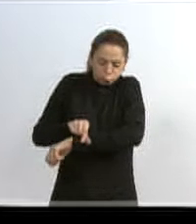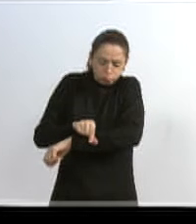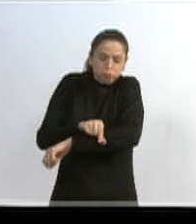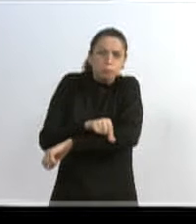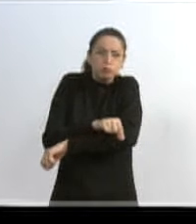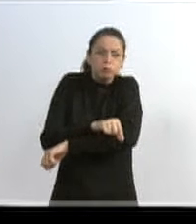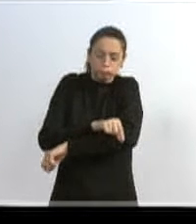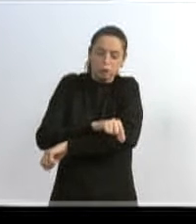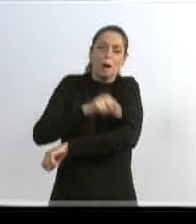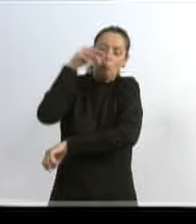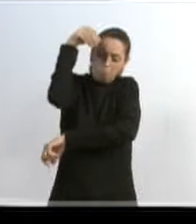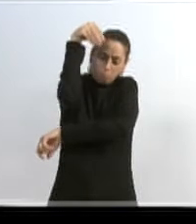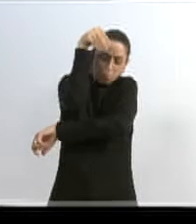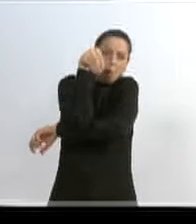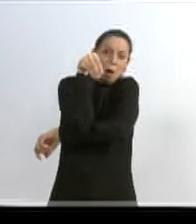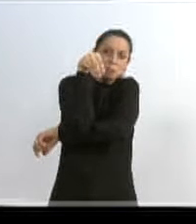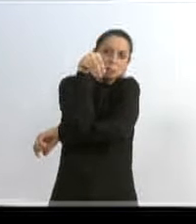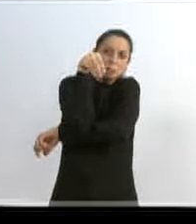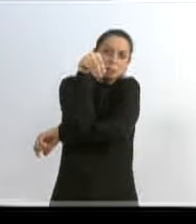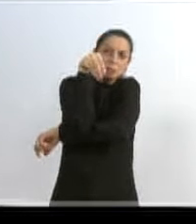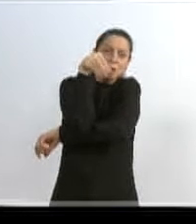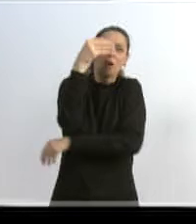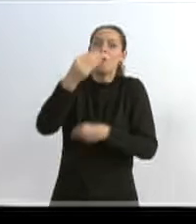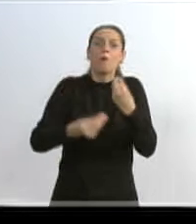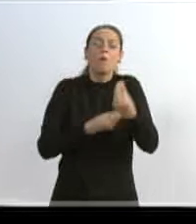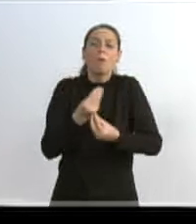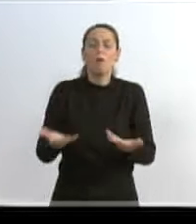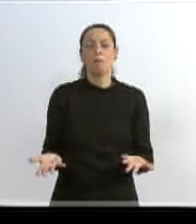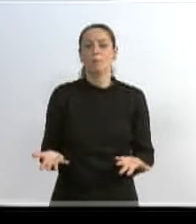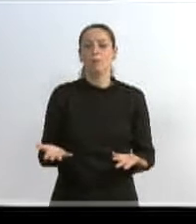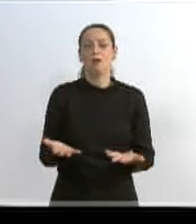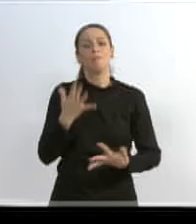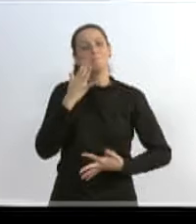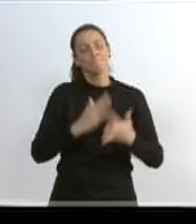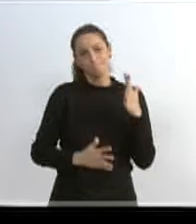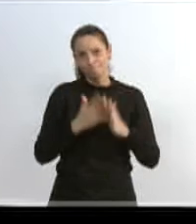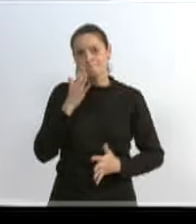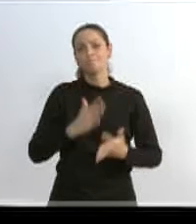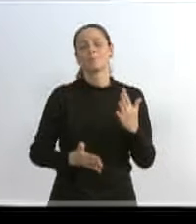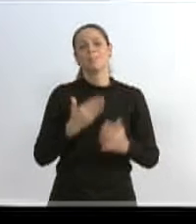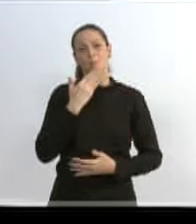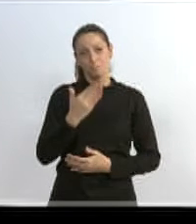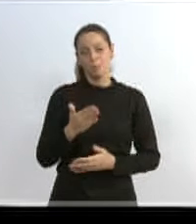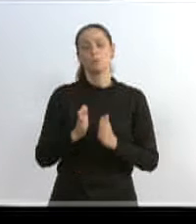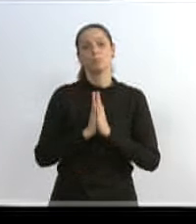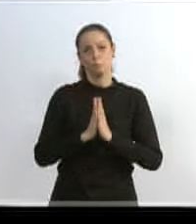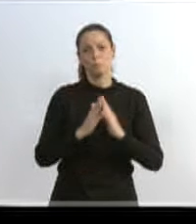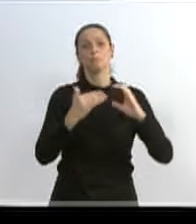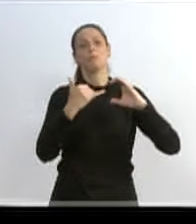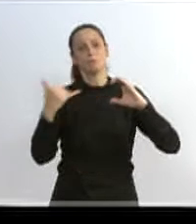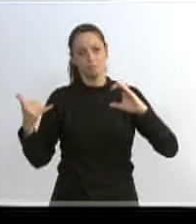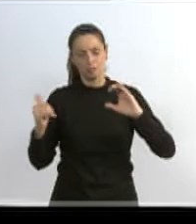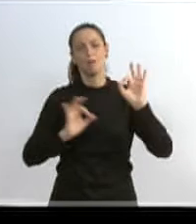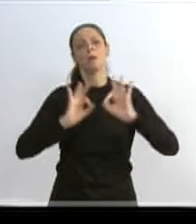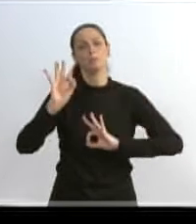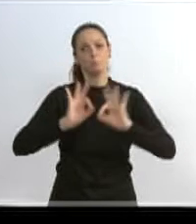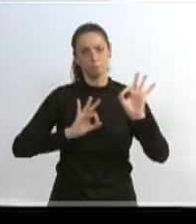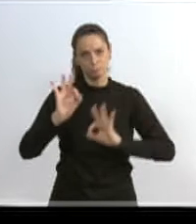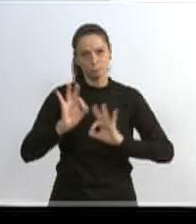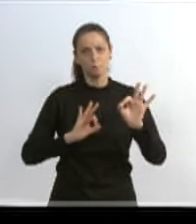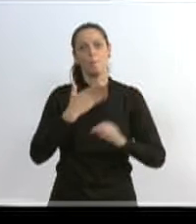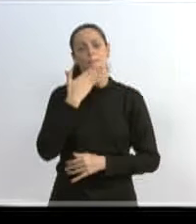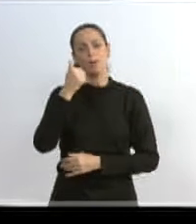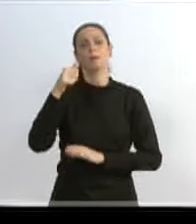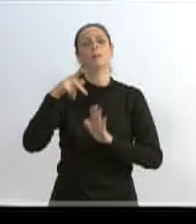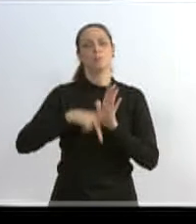condição ali já era precária agora colocaram justamente no meio da calçada então peço que a celesc bruno faça a previsão desse